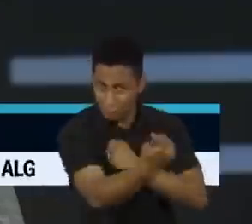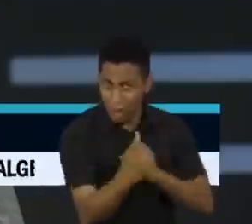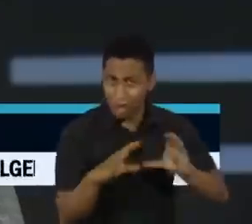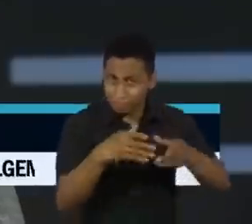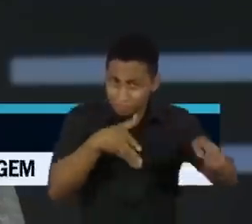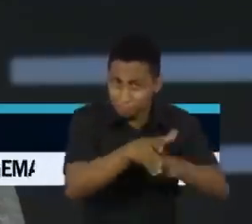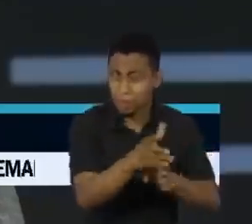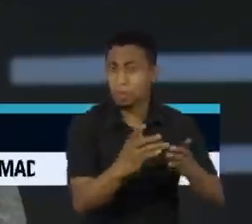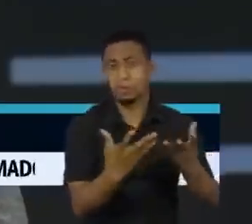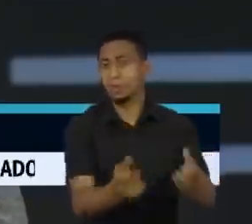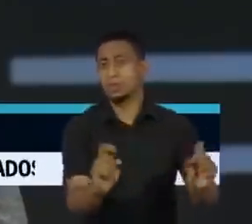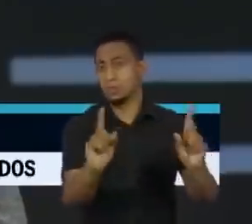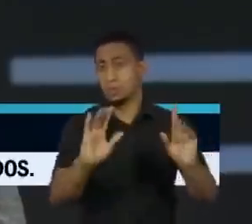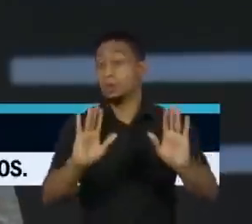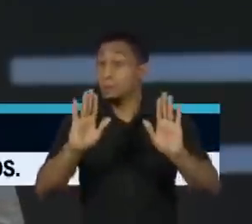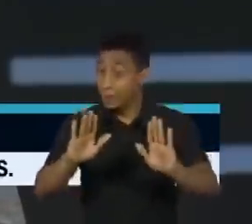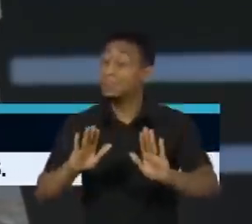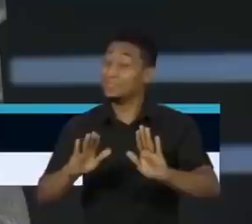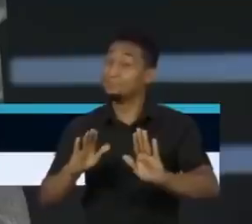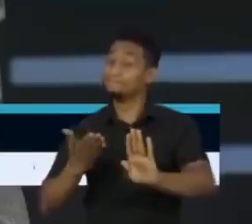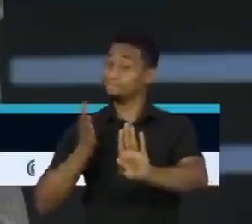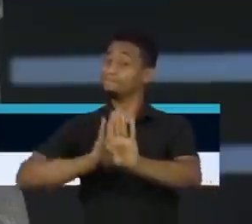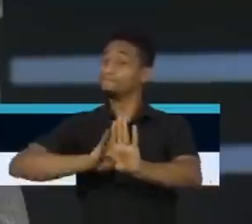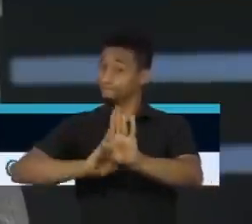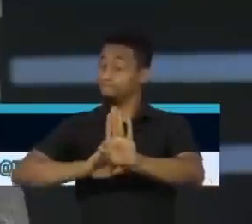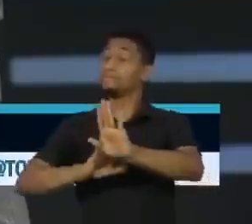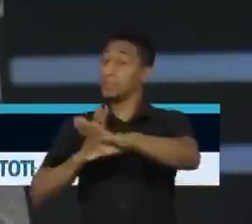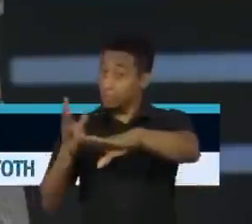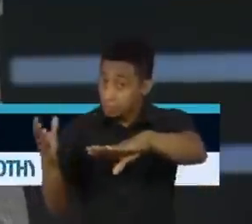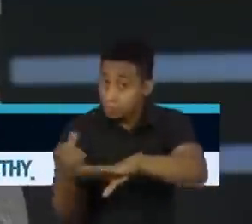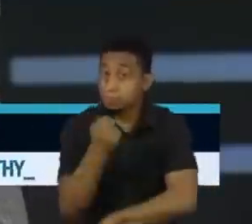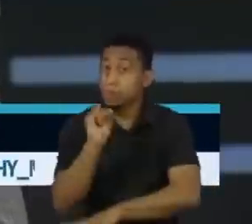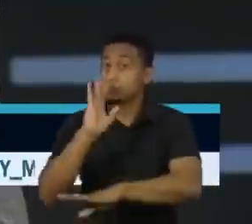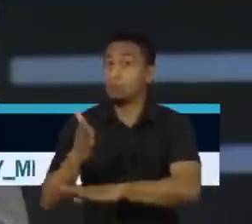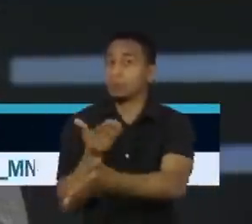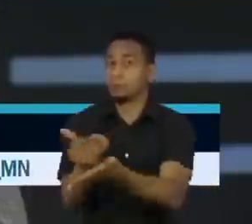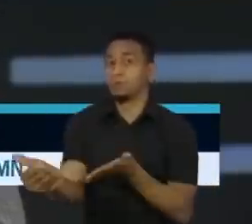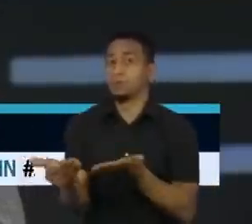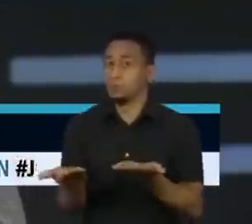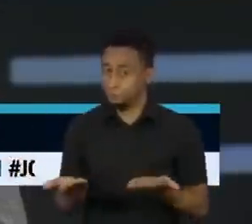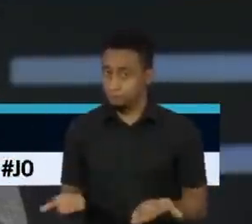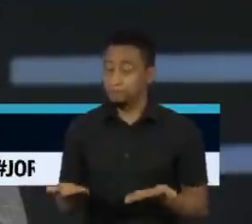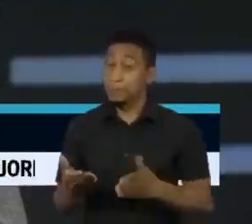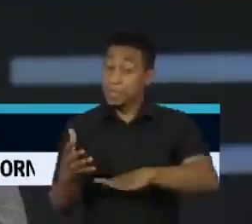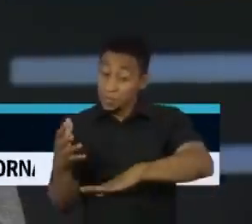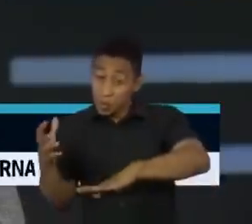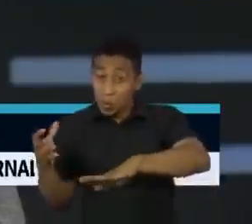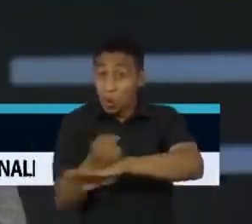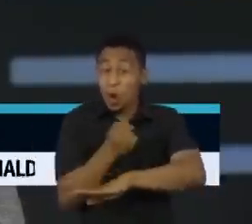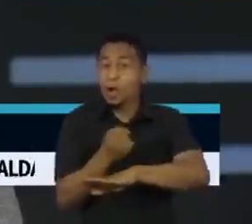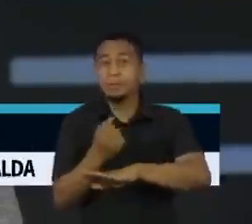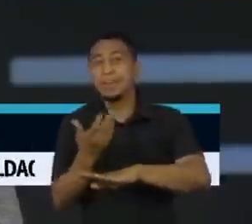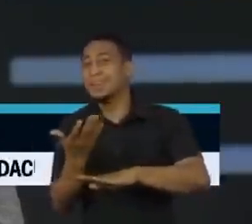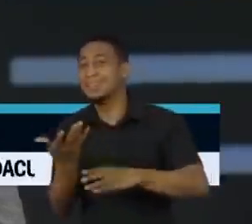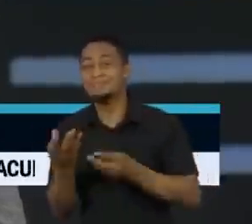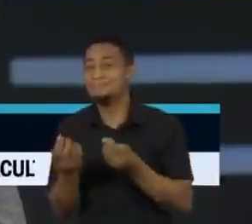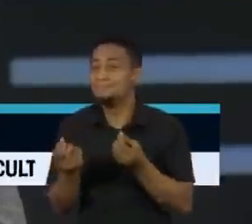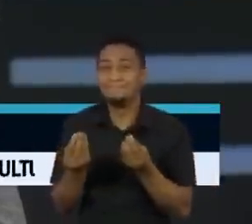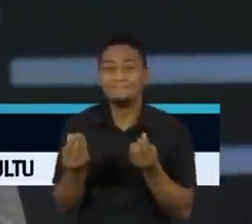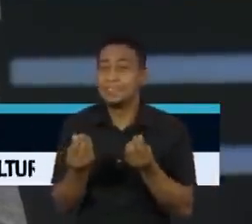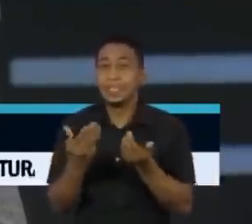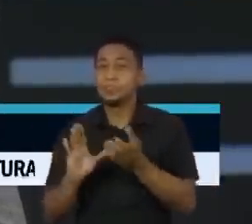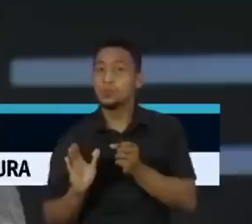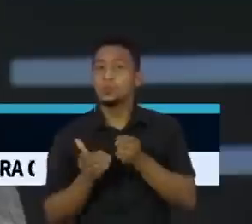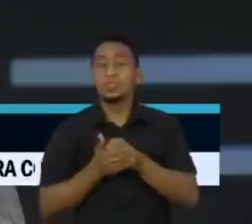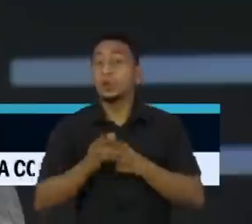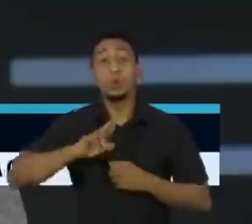legal, constitucional, é o golpe de Estado. Nós já começamos o golpe de Estado, o golpe já começou. Só que é um golpe homeopático, não é aqueles tradicionais da América Latina,